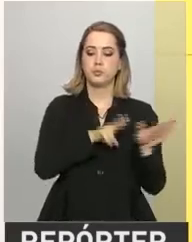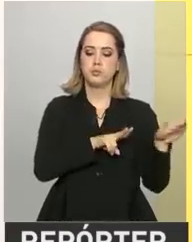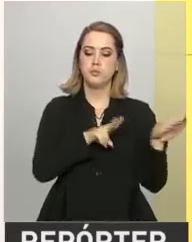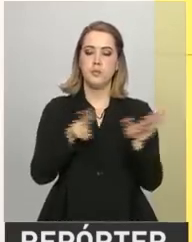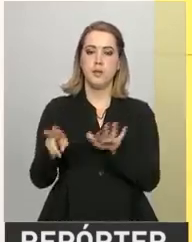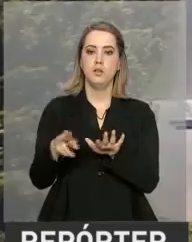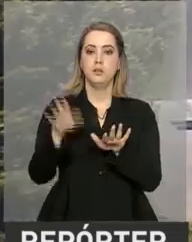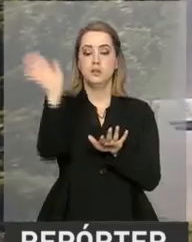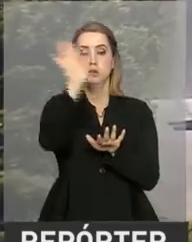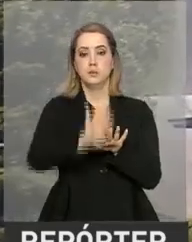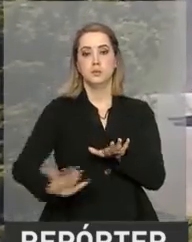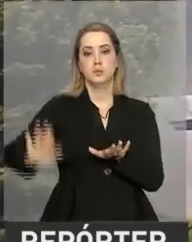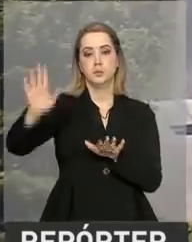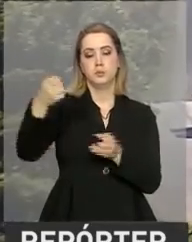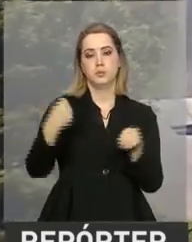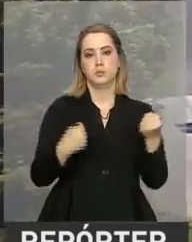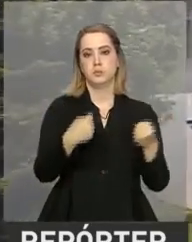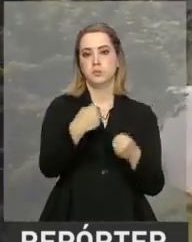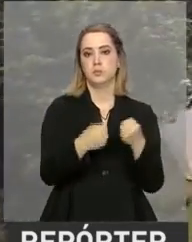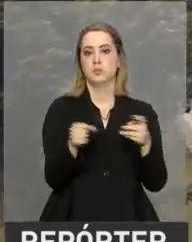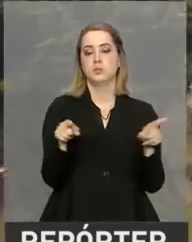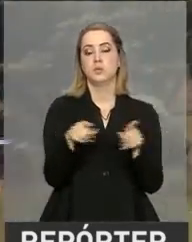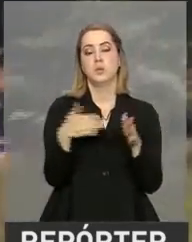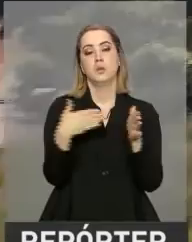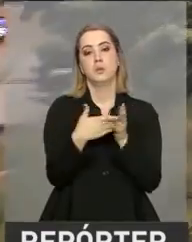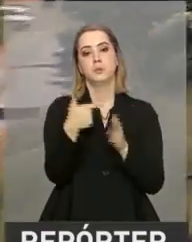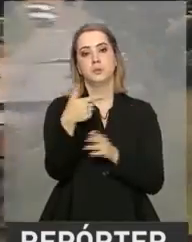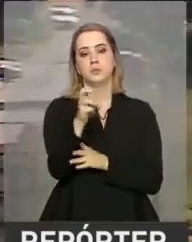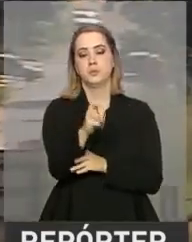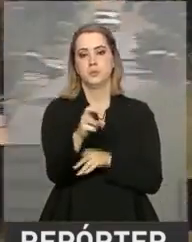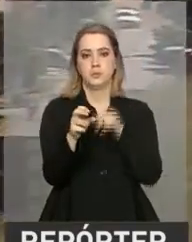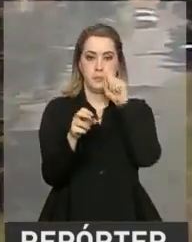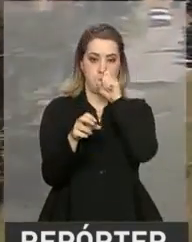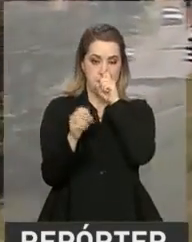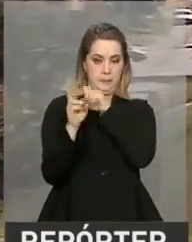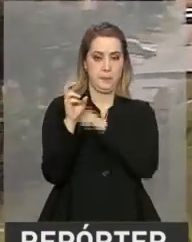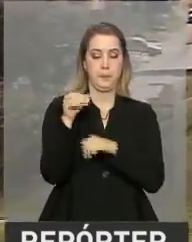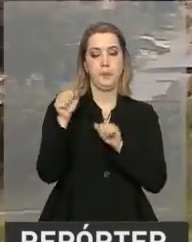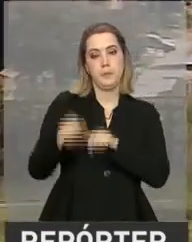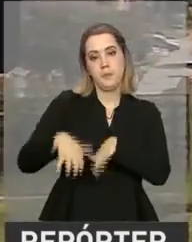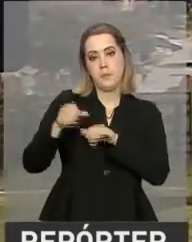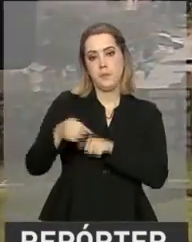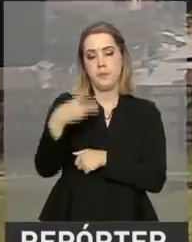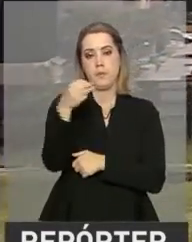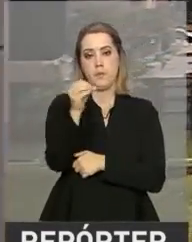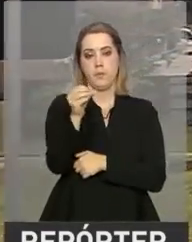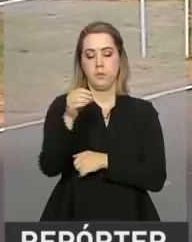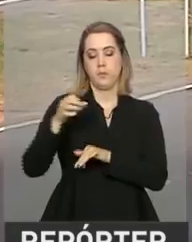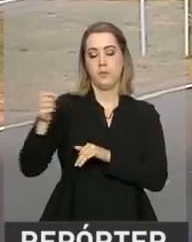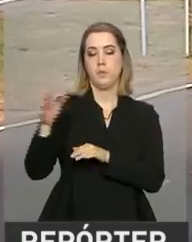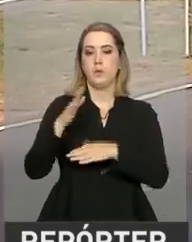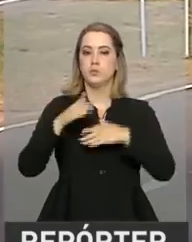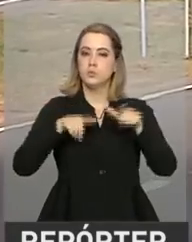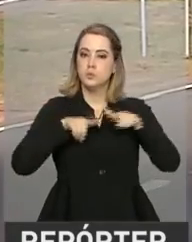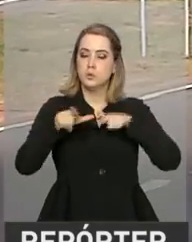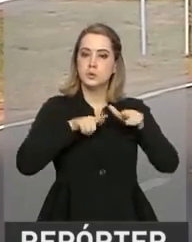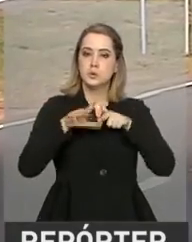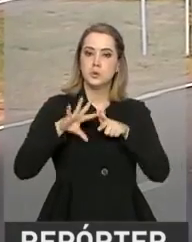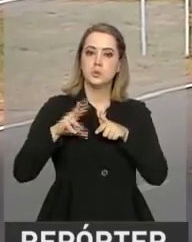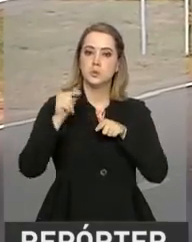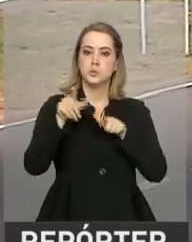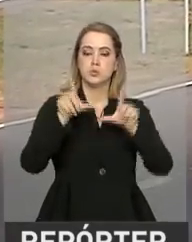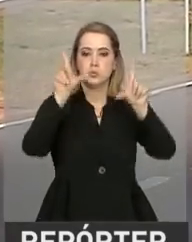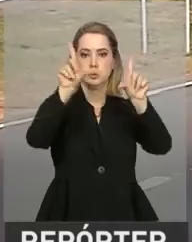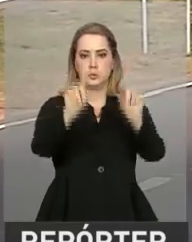do trânsito até o dia 25 de setembro 300 ações serão realizadas em todo o país para tentar reduzir